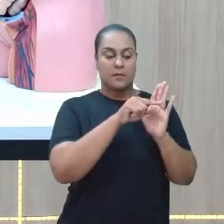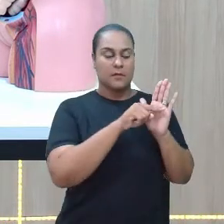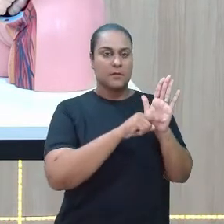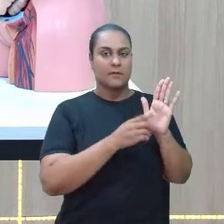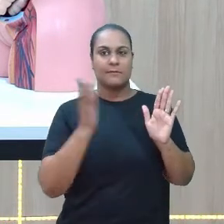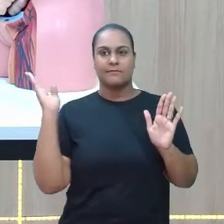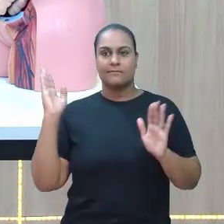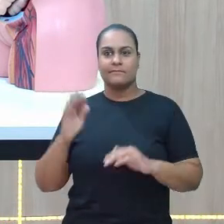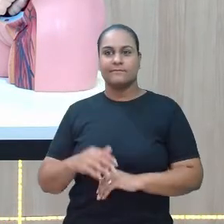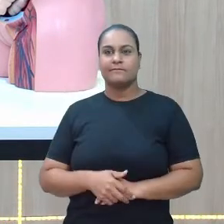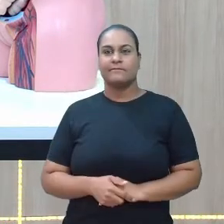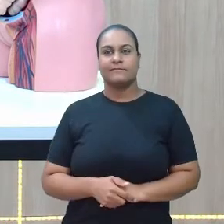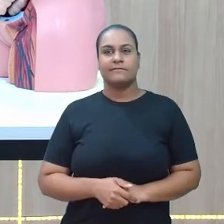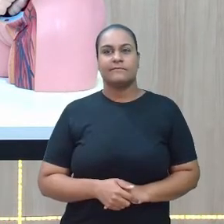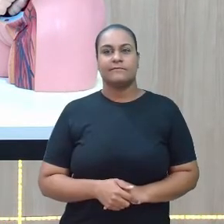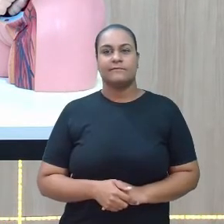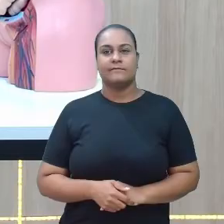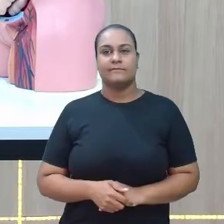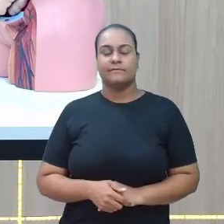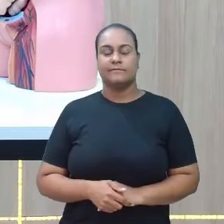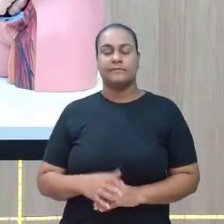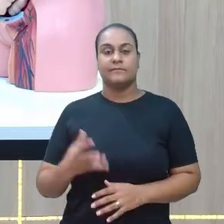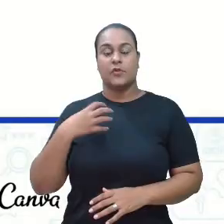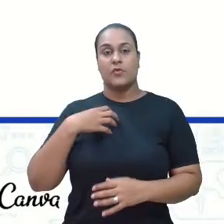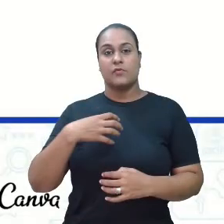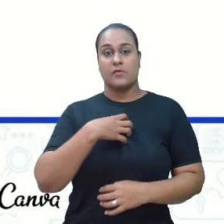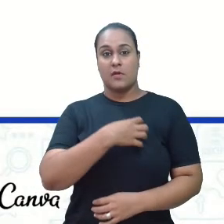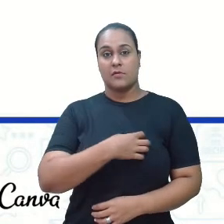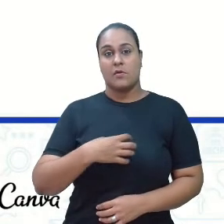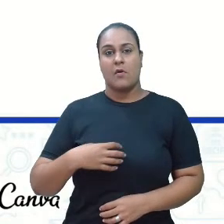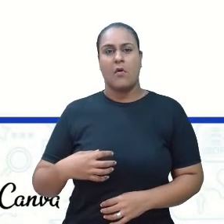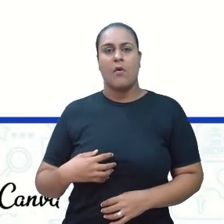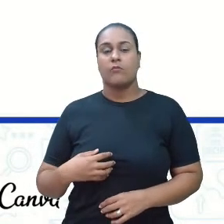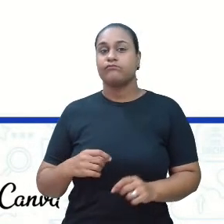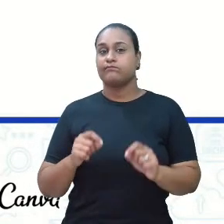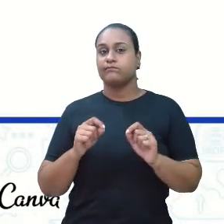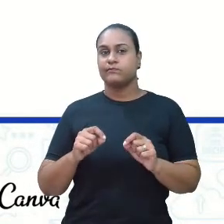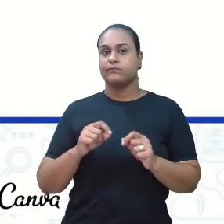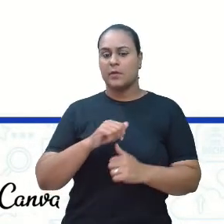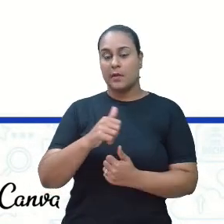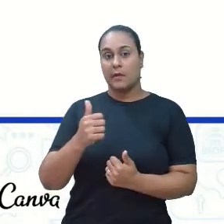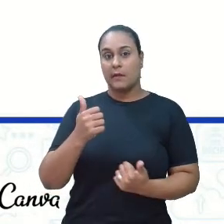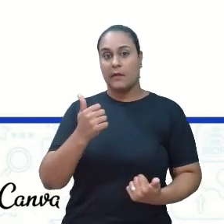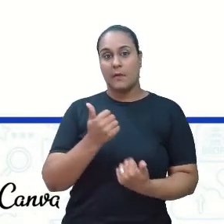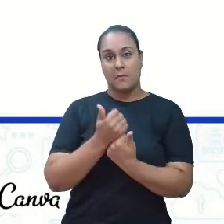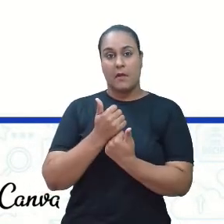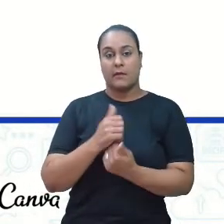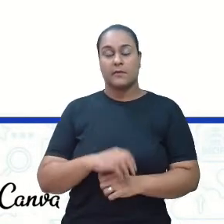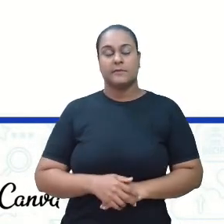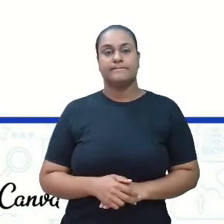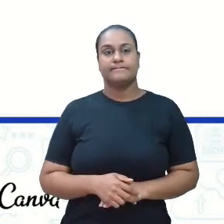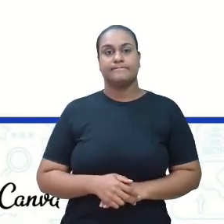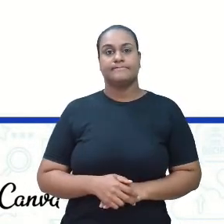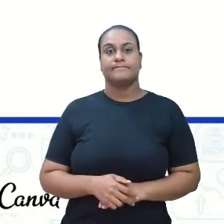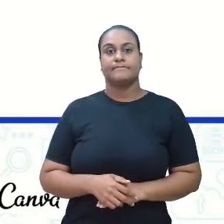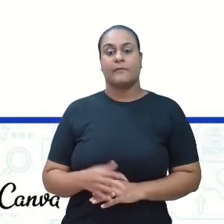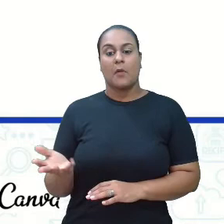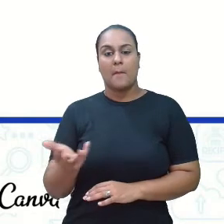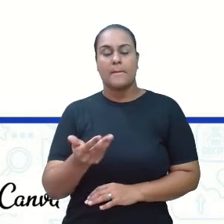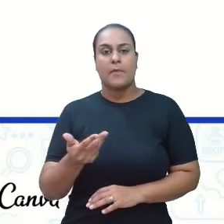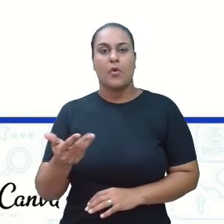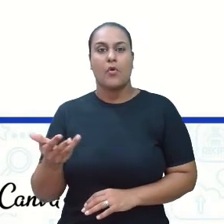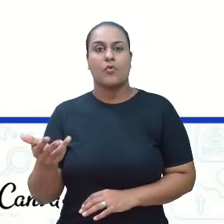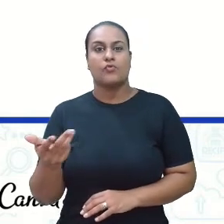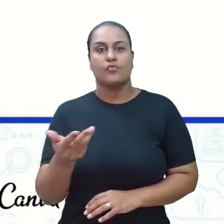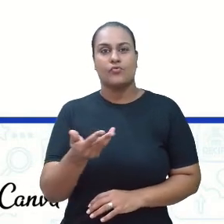Desculpem. E os órgãos anexos, o que é que eles fazem? Eles produzem